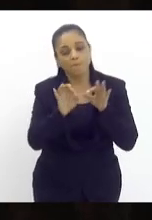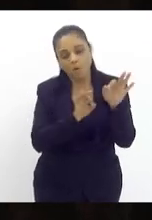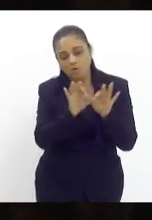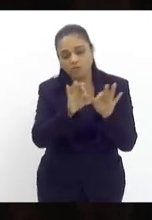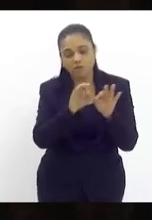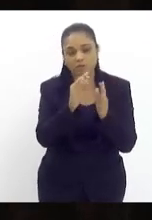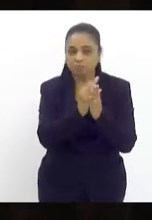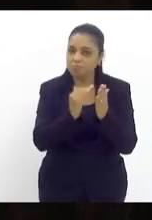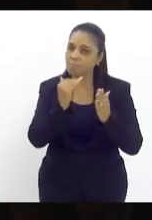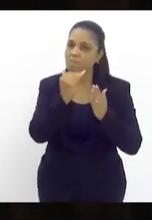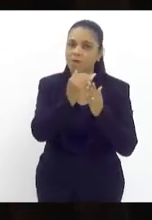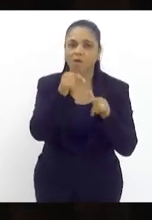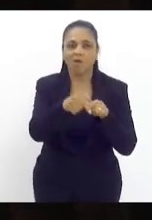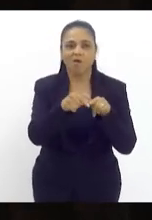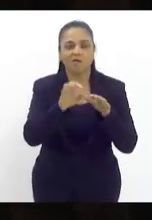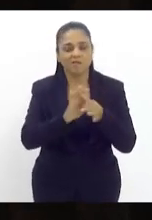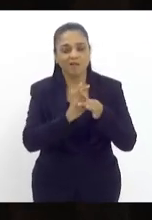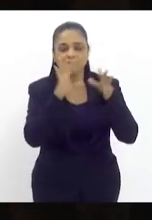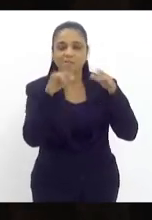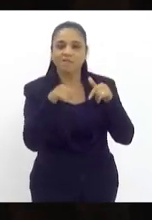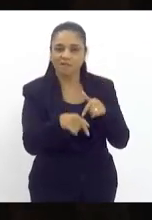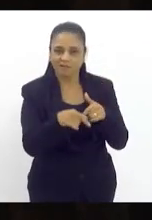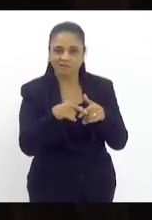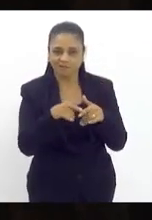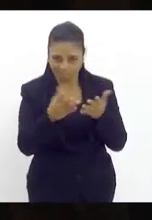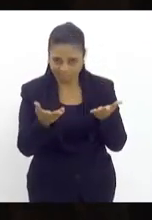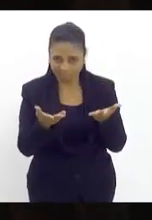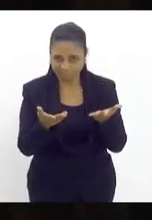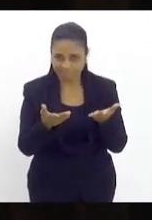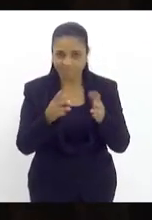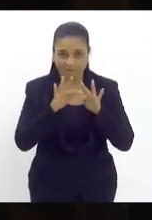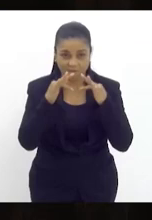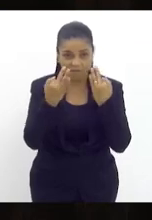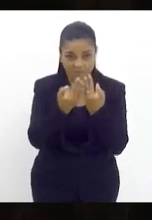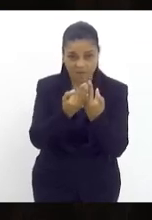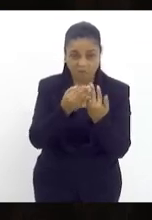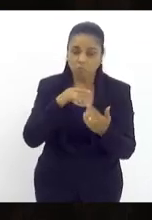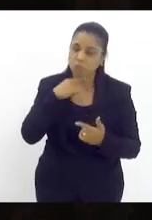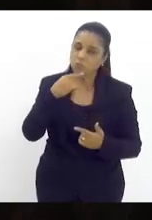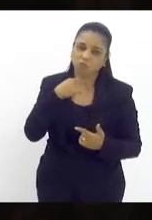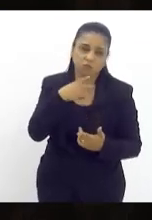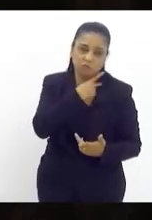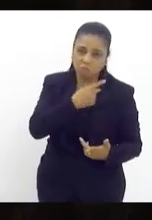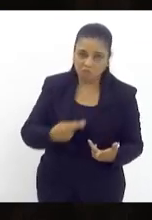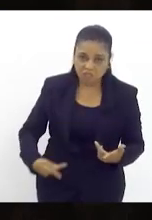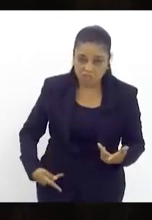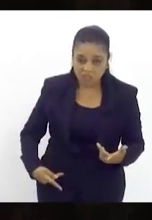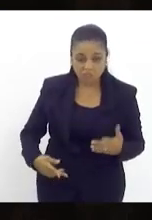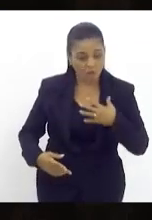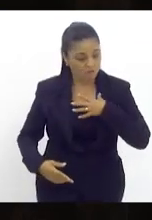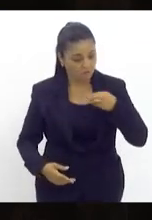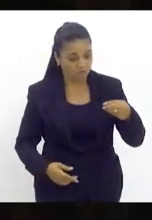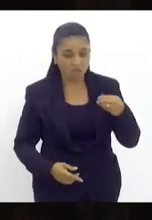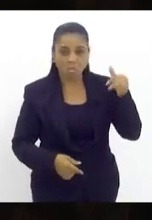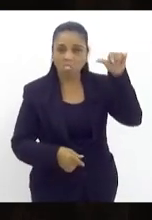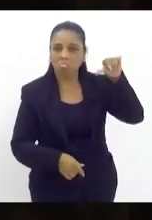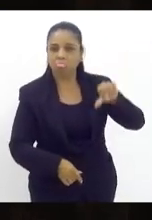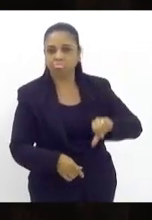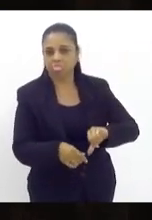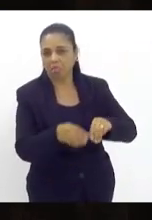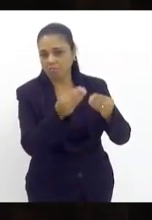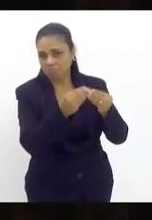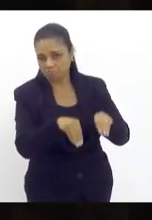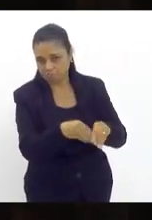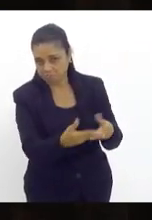dentro da liberdade deles, é o seu maior projeto. Não adianta a gente ser um presidente, ser nosso filho afundar. Né? Não